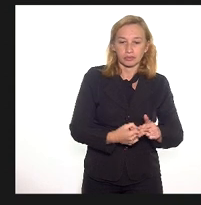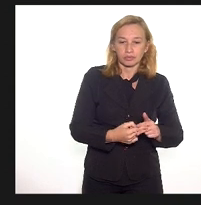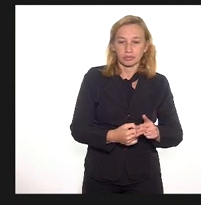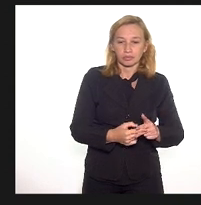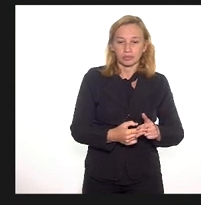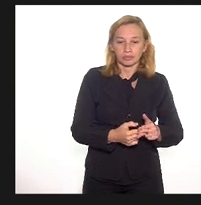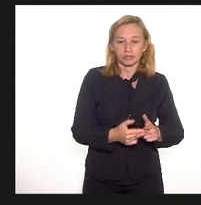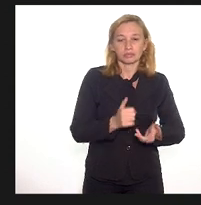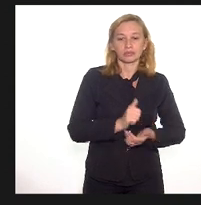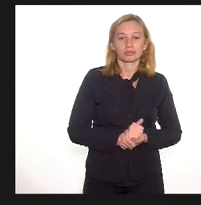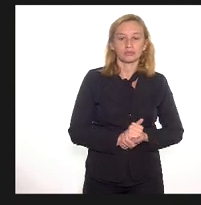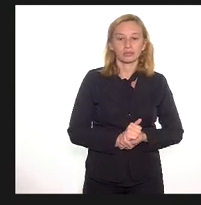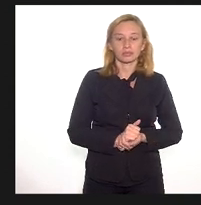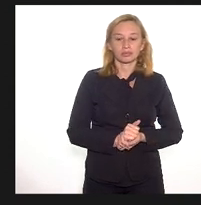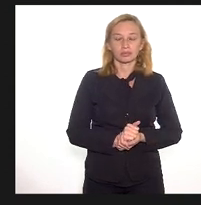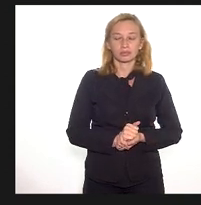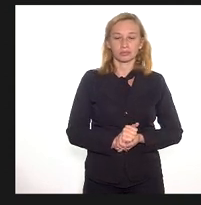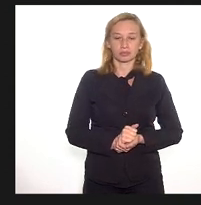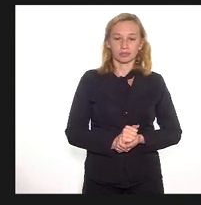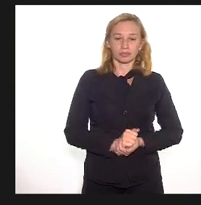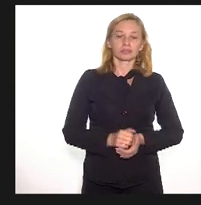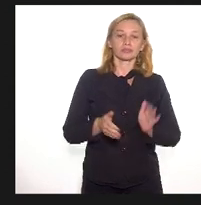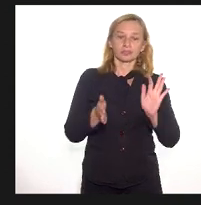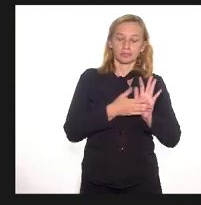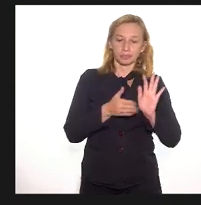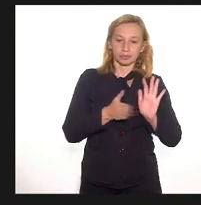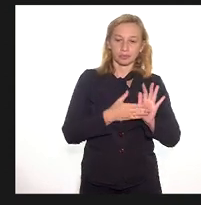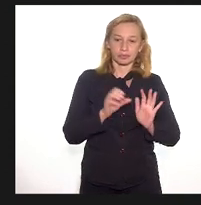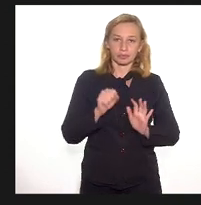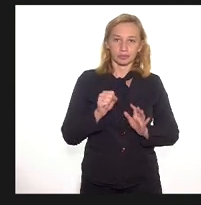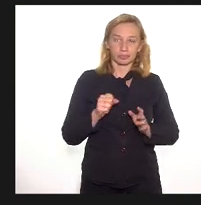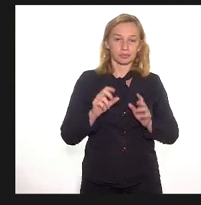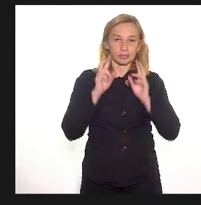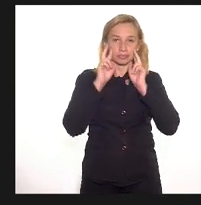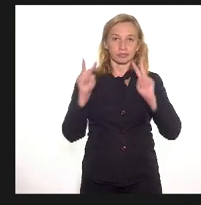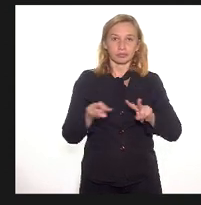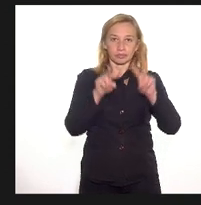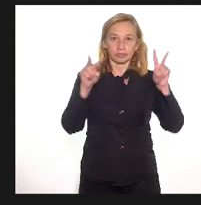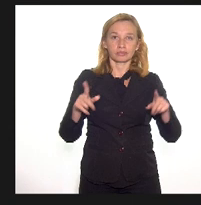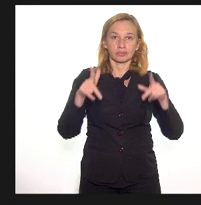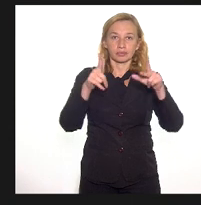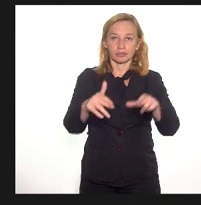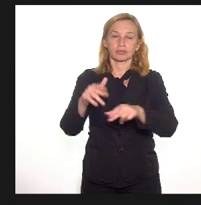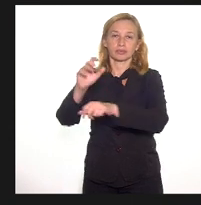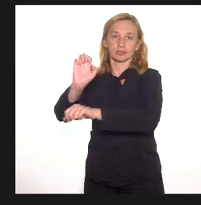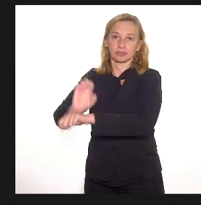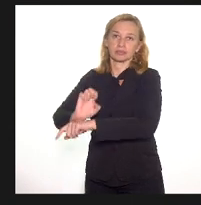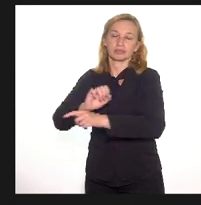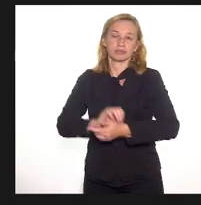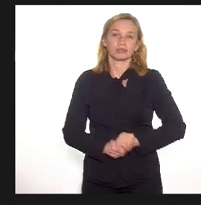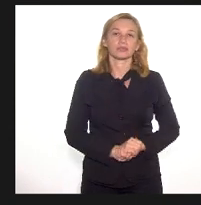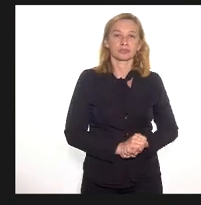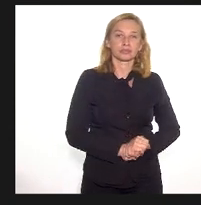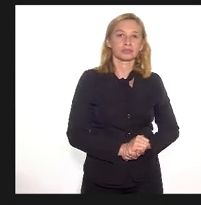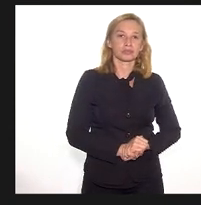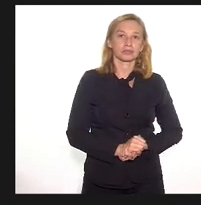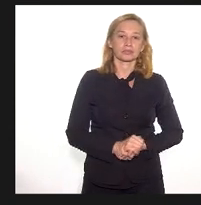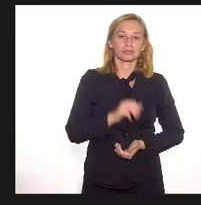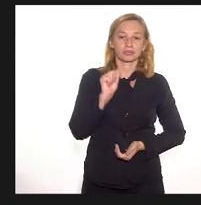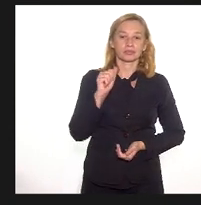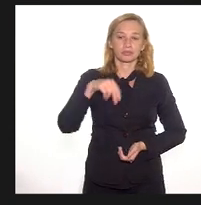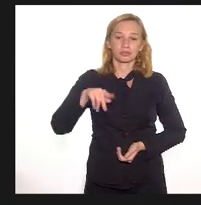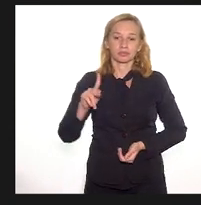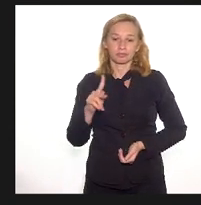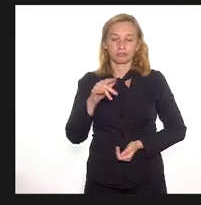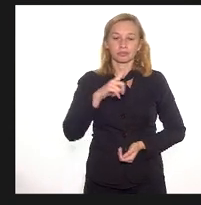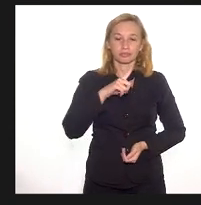no número, que teve por propósito dar a mesma visão aos estados que a ANP tinha